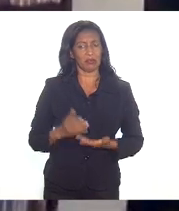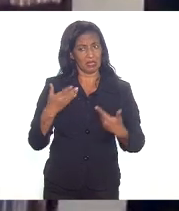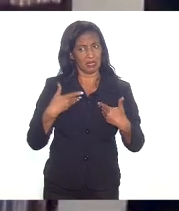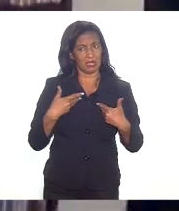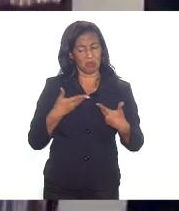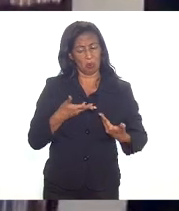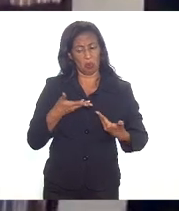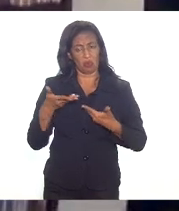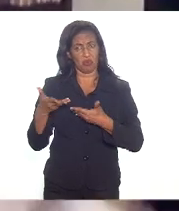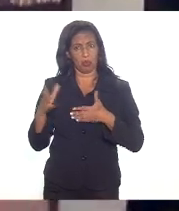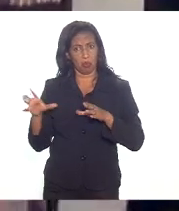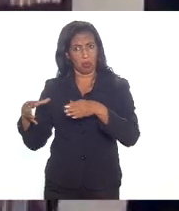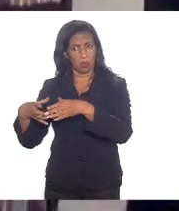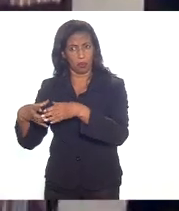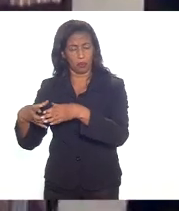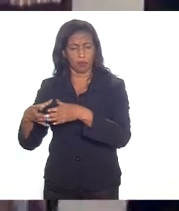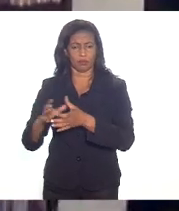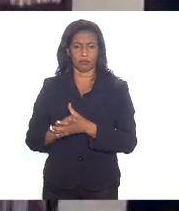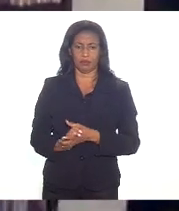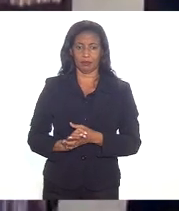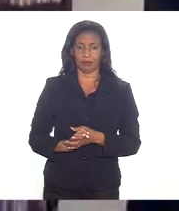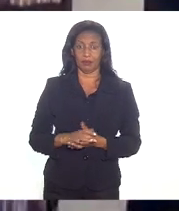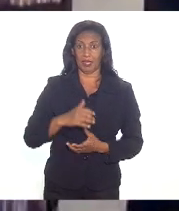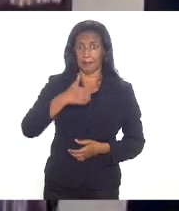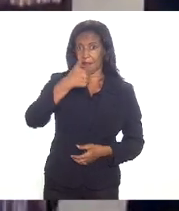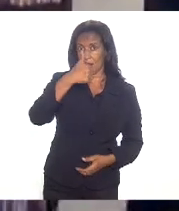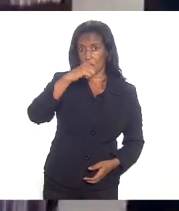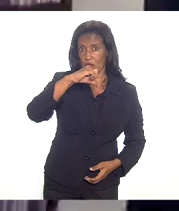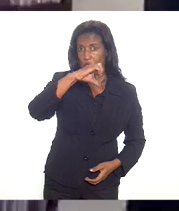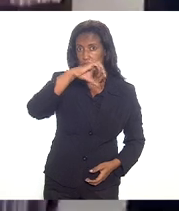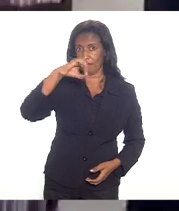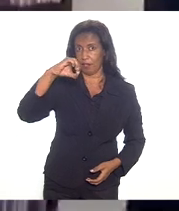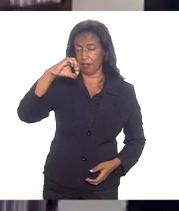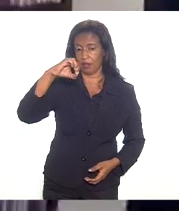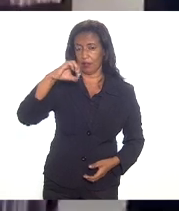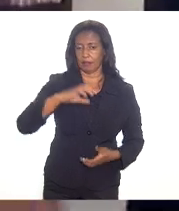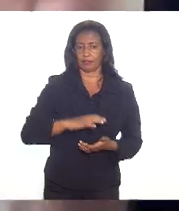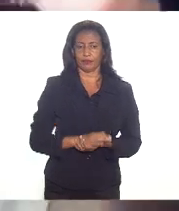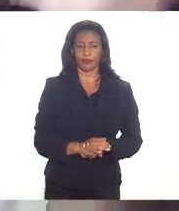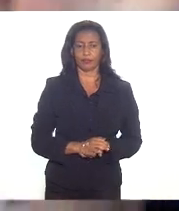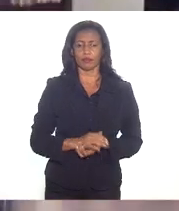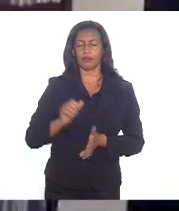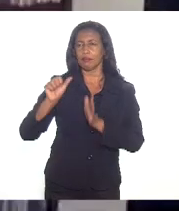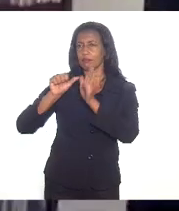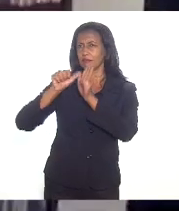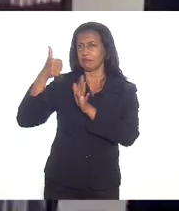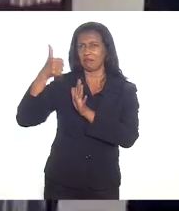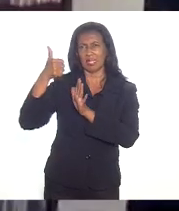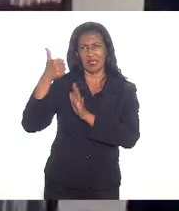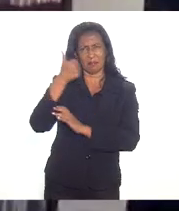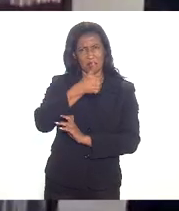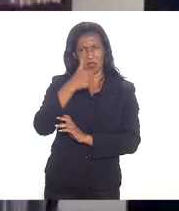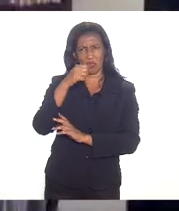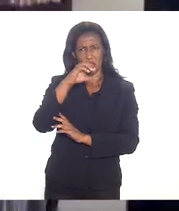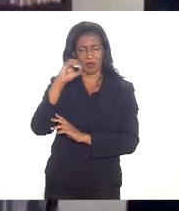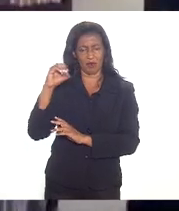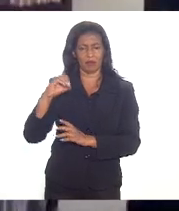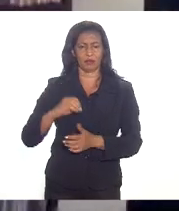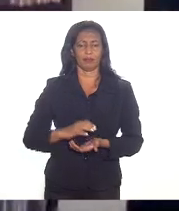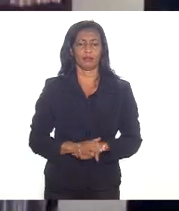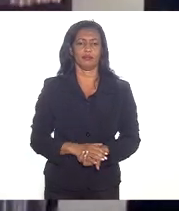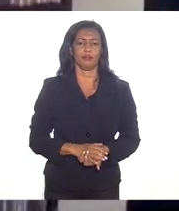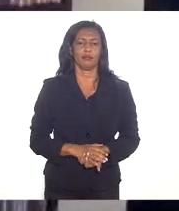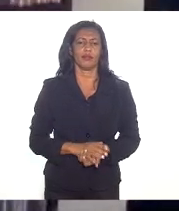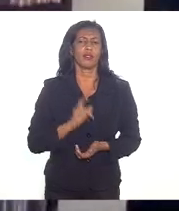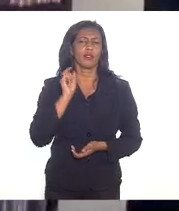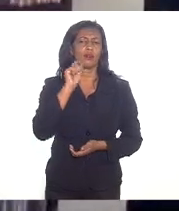fazer parte da equipe. Isso na década de 90, na primeira década de 90. Então, o que,